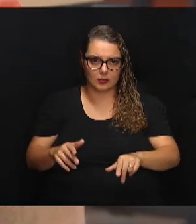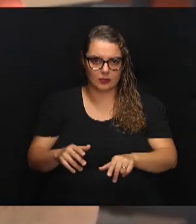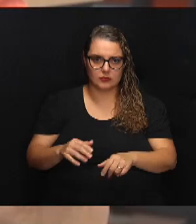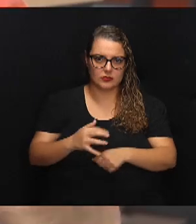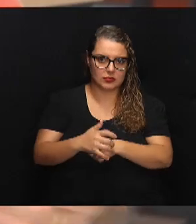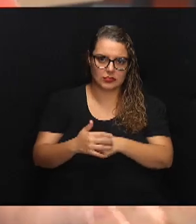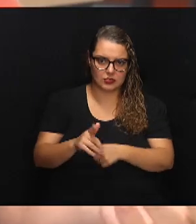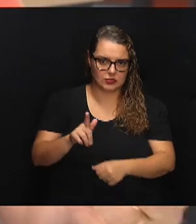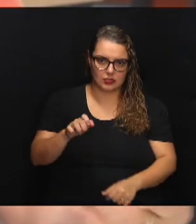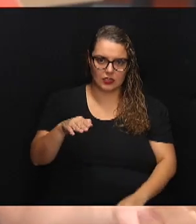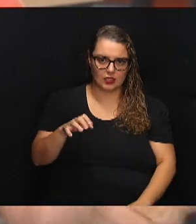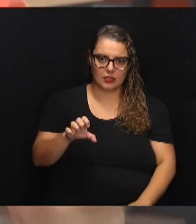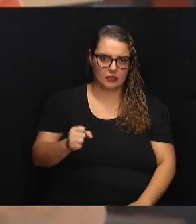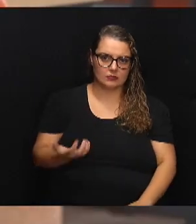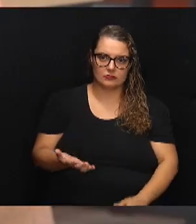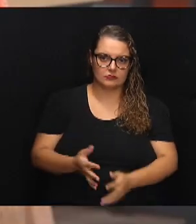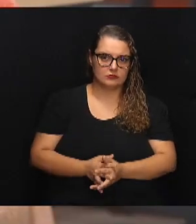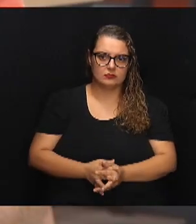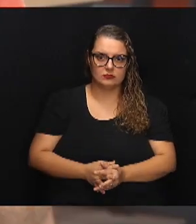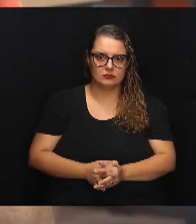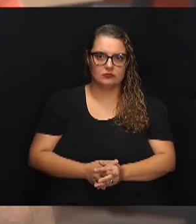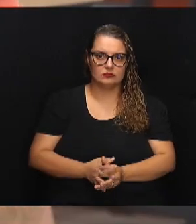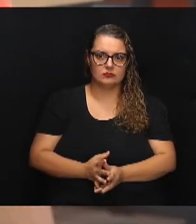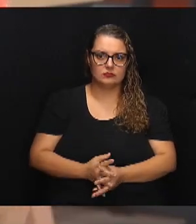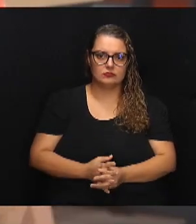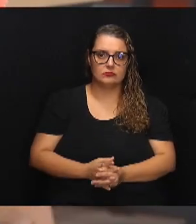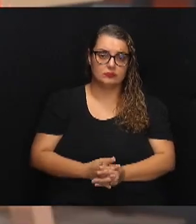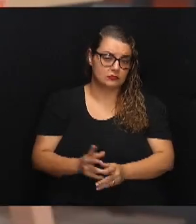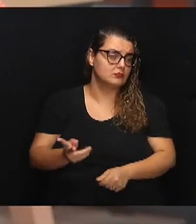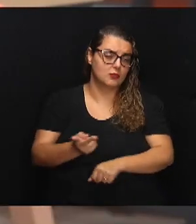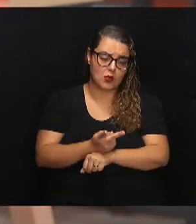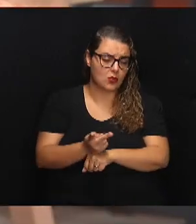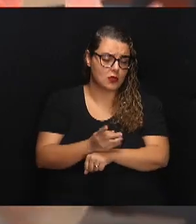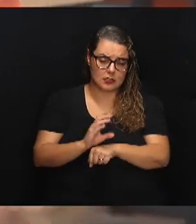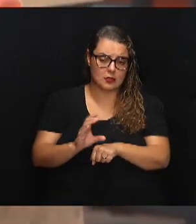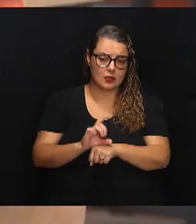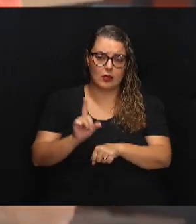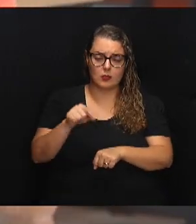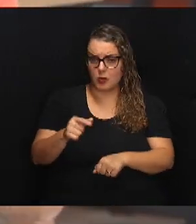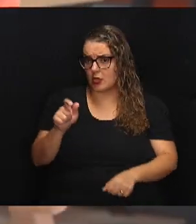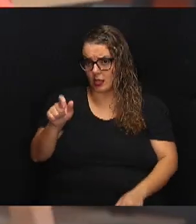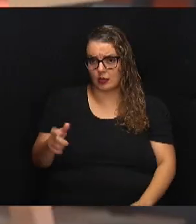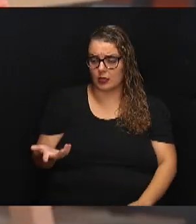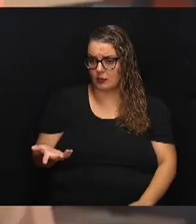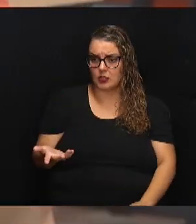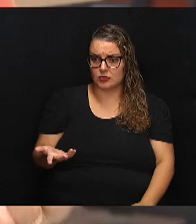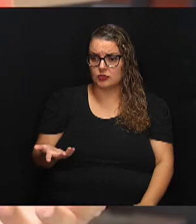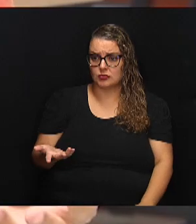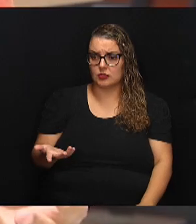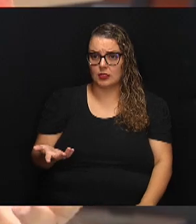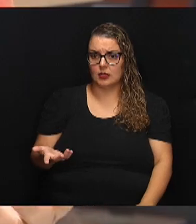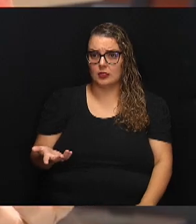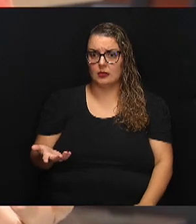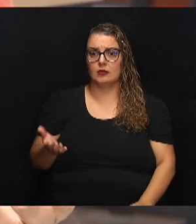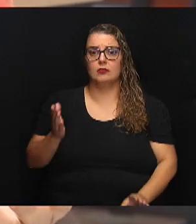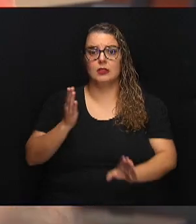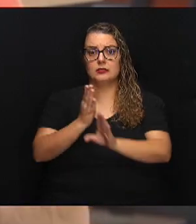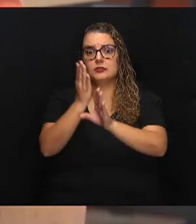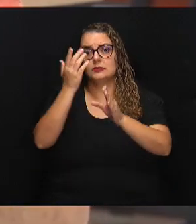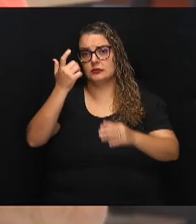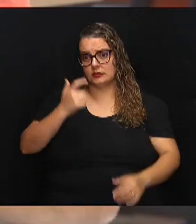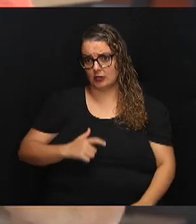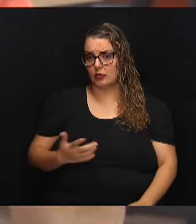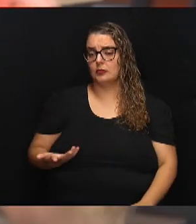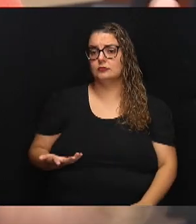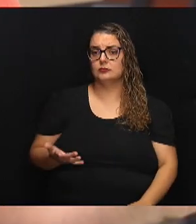games, tem que procurar esse curso porque é o que a pessoa, onde a pessoa vai se encontrar. Ela